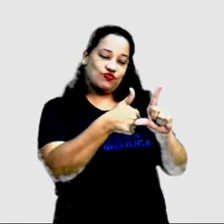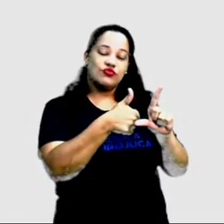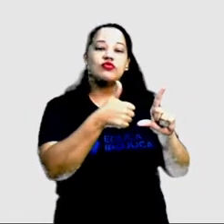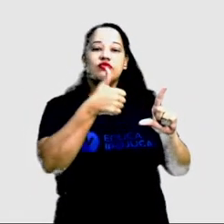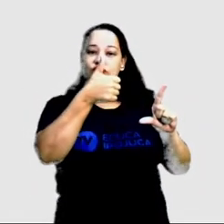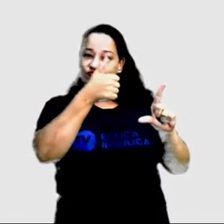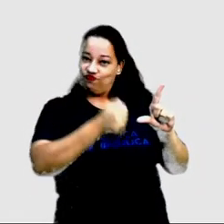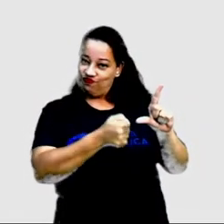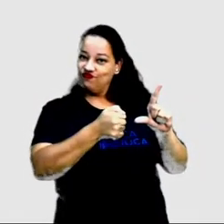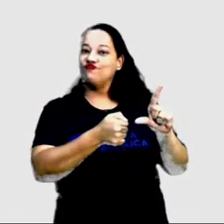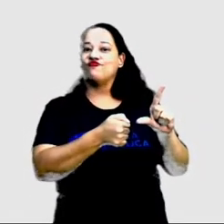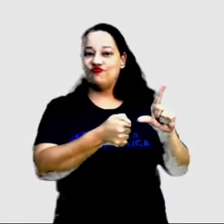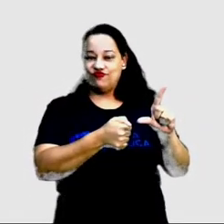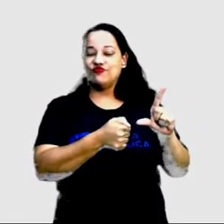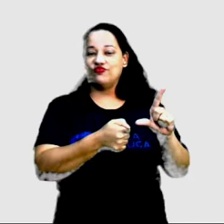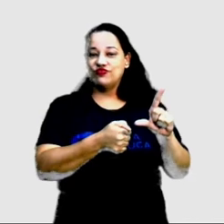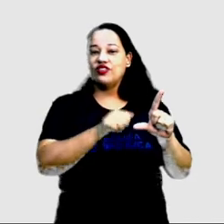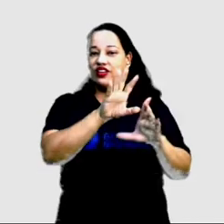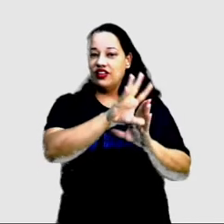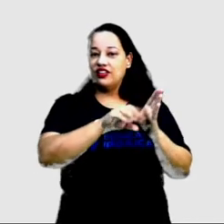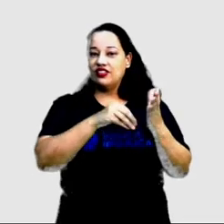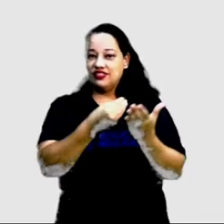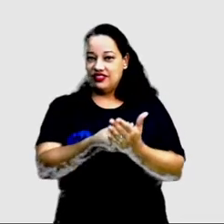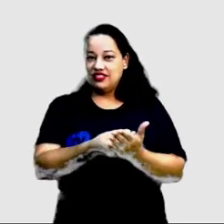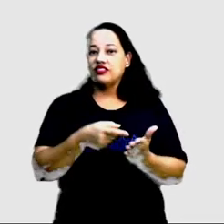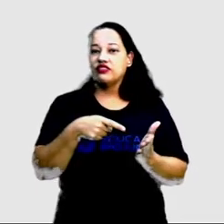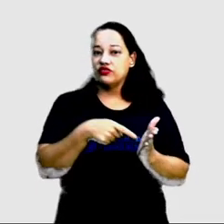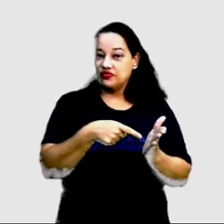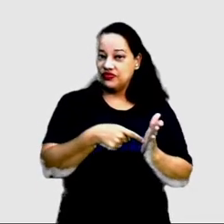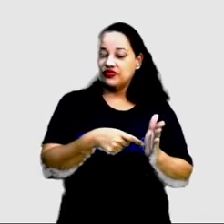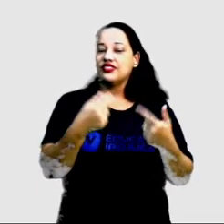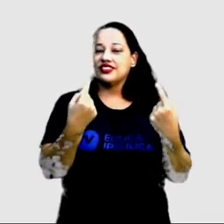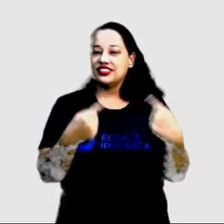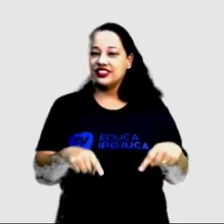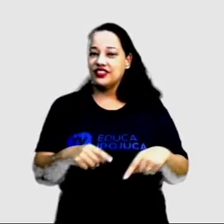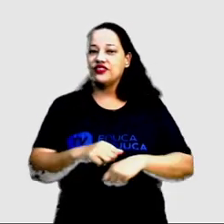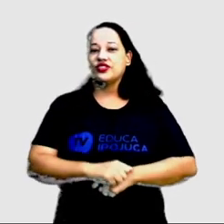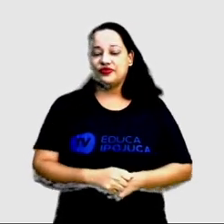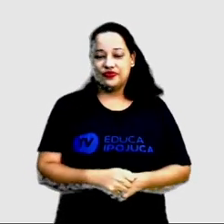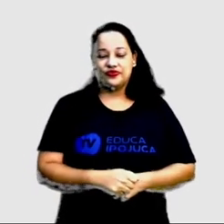TV e ser direcionado para o nosso desafio da semana, que é